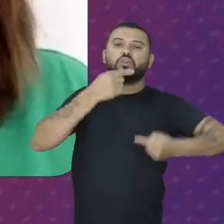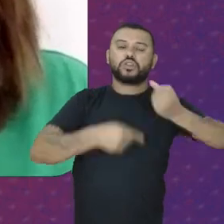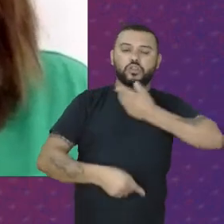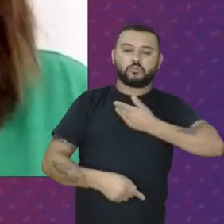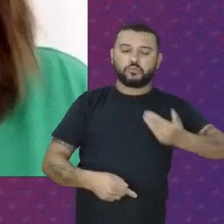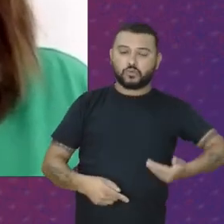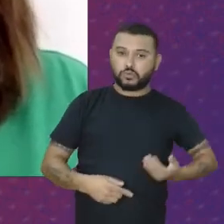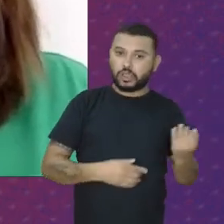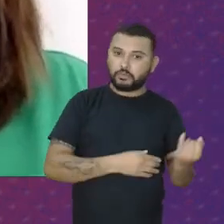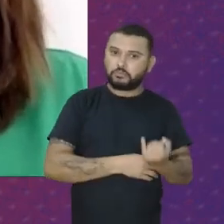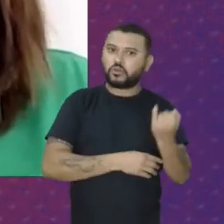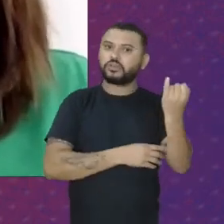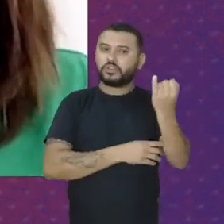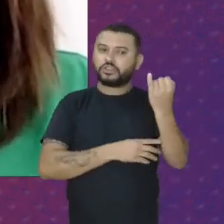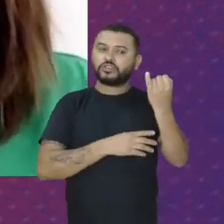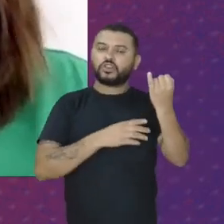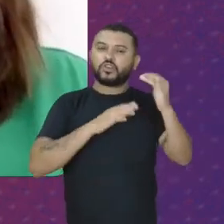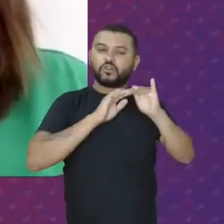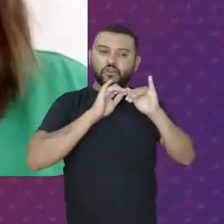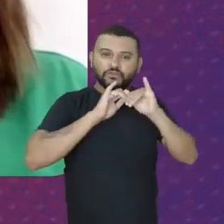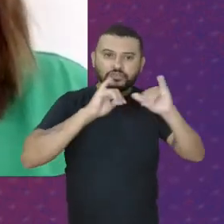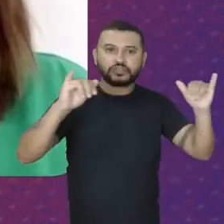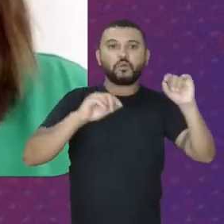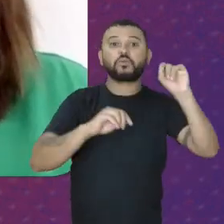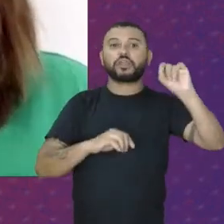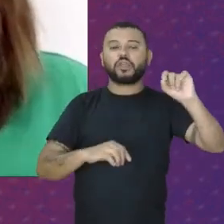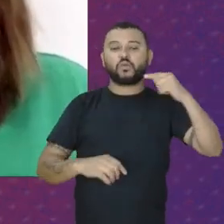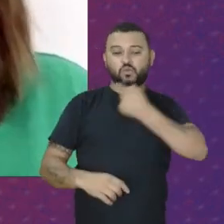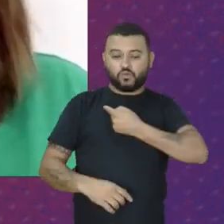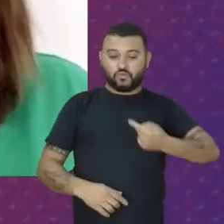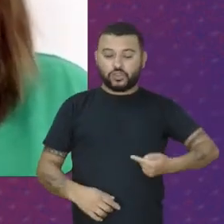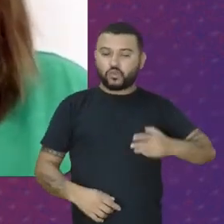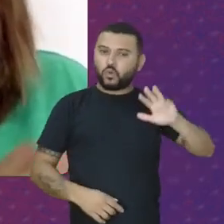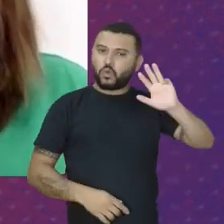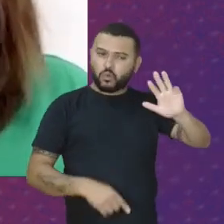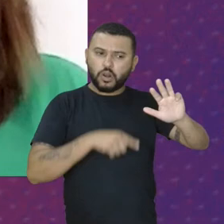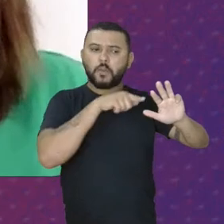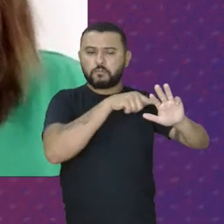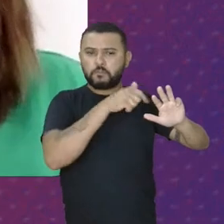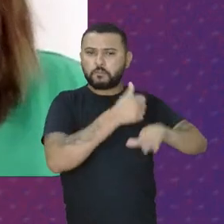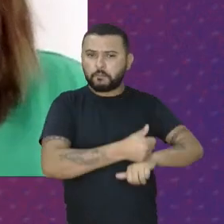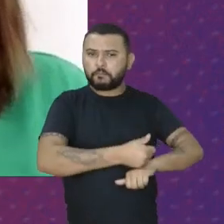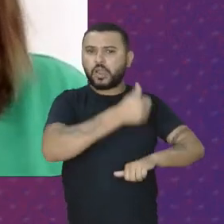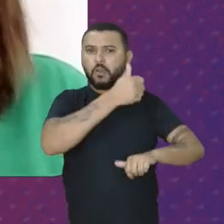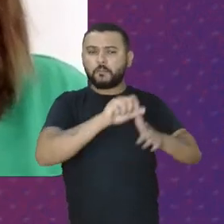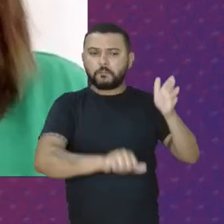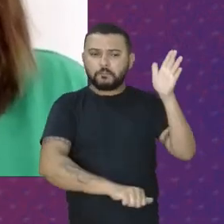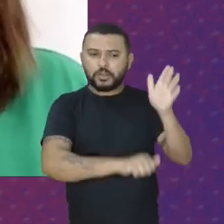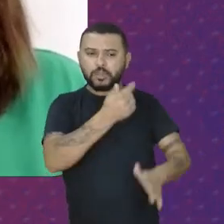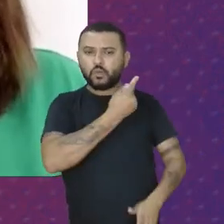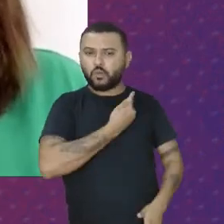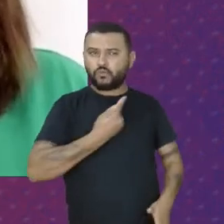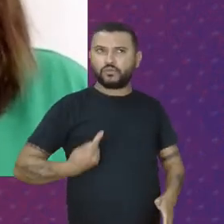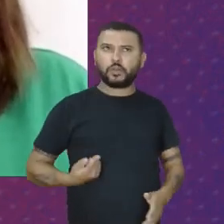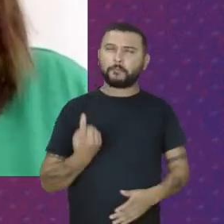é importante destacar aqui que o governo Lula foi, o primeiro governo Lula, ele foi